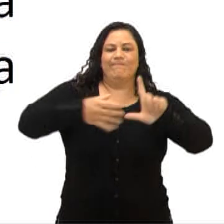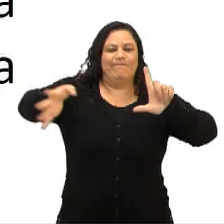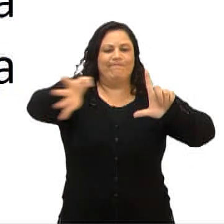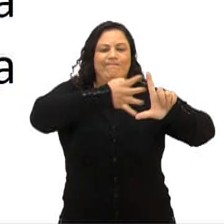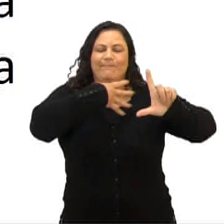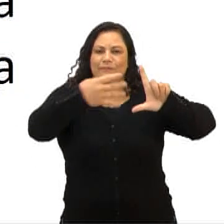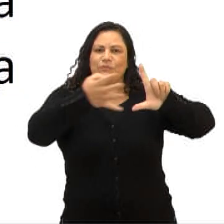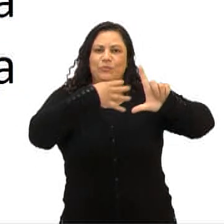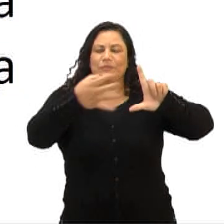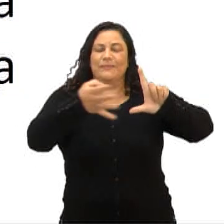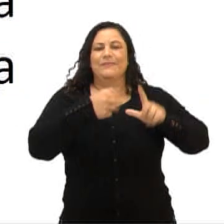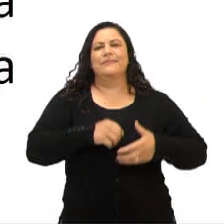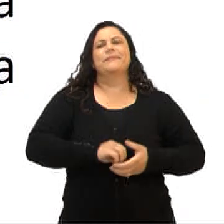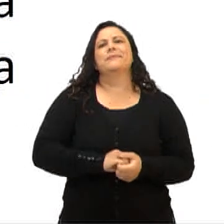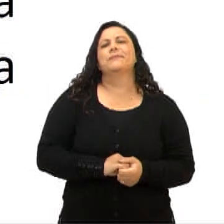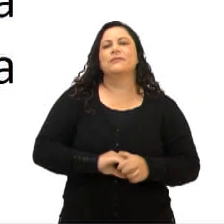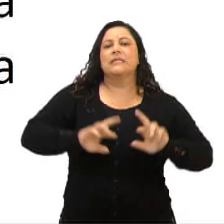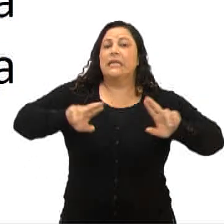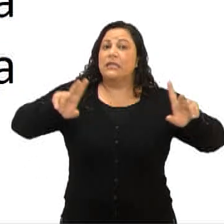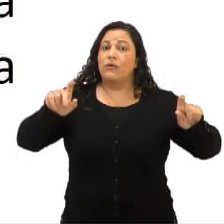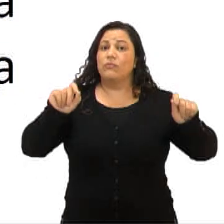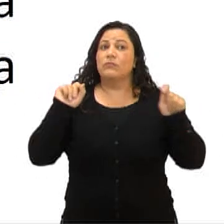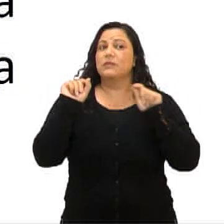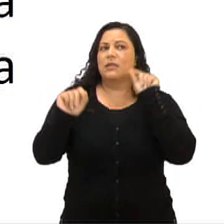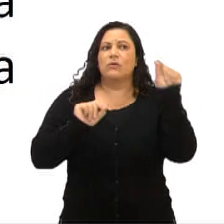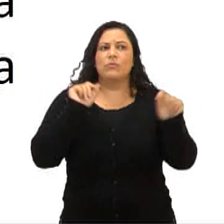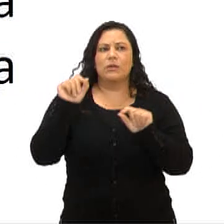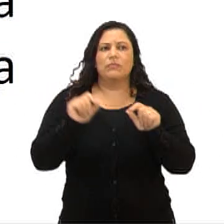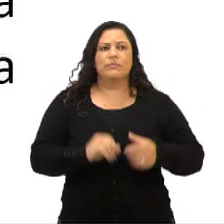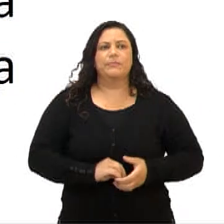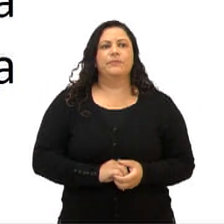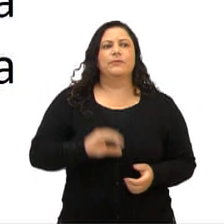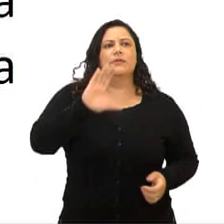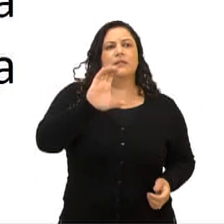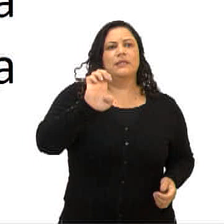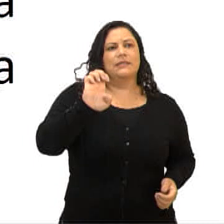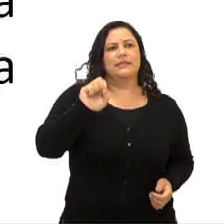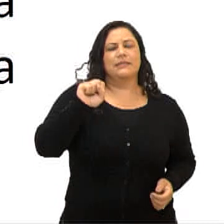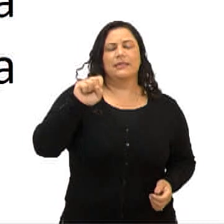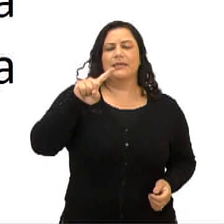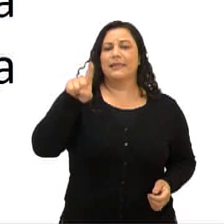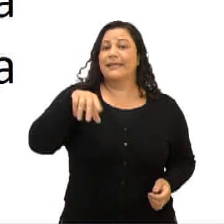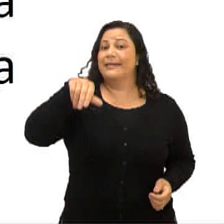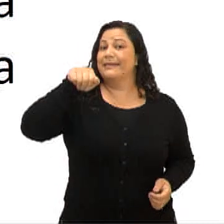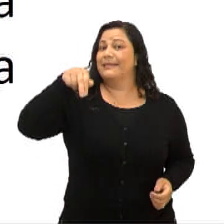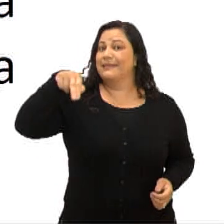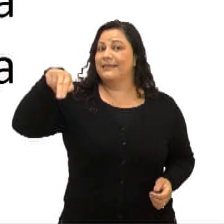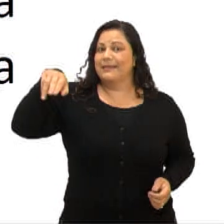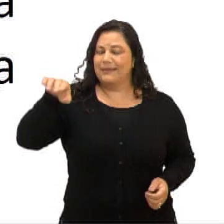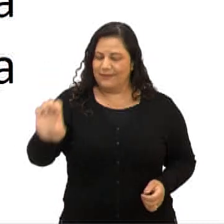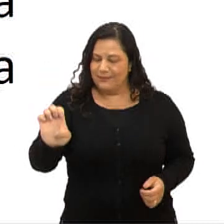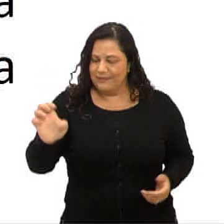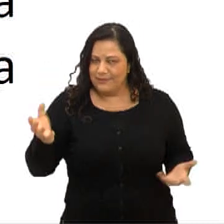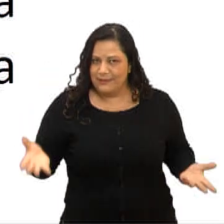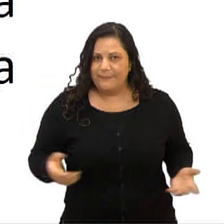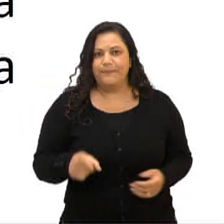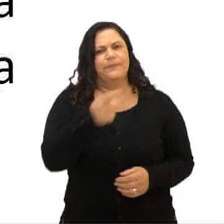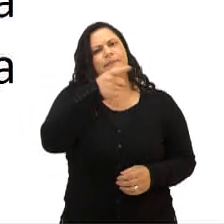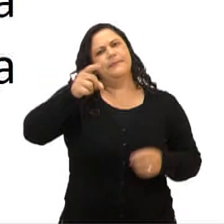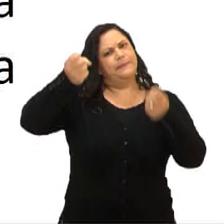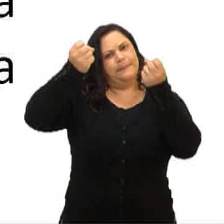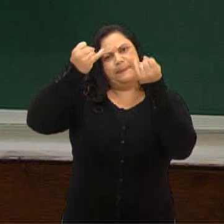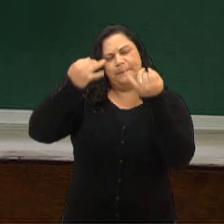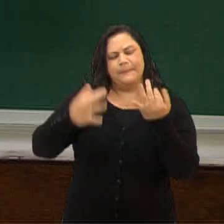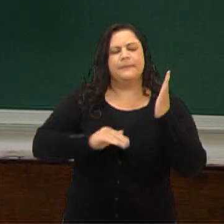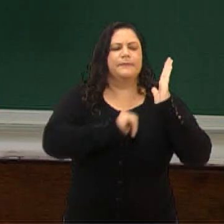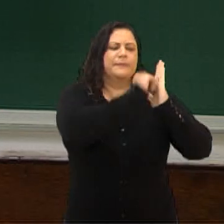Fizeram parte os pintores, o Cézanne, que a gente citou que ele fez parte da primeira exposição impressionista, mas a gente não falou dele como artista